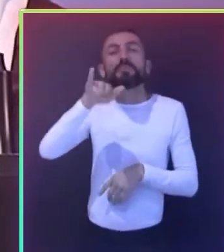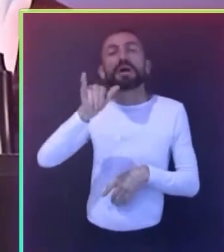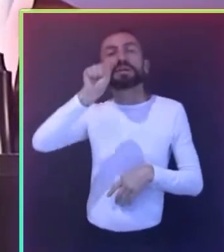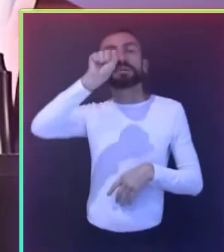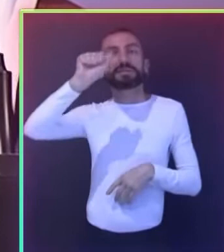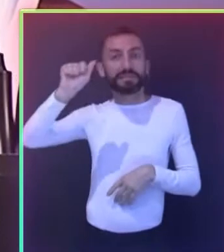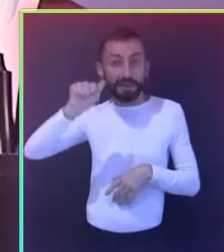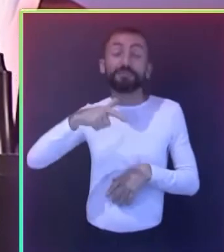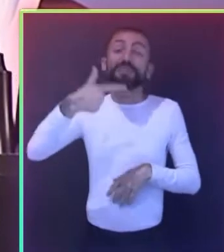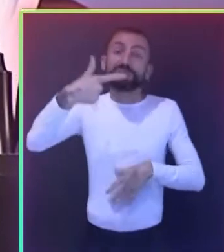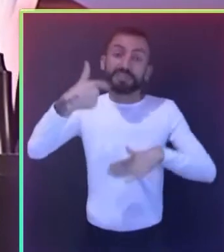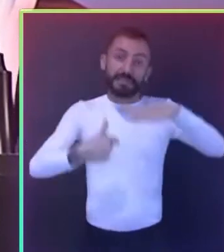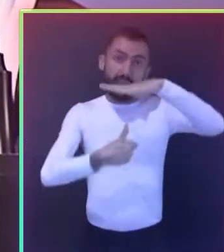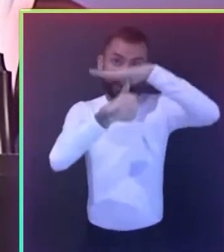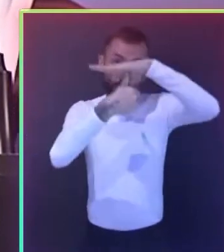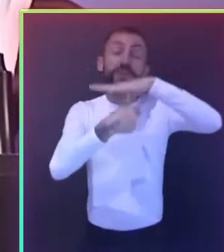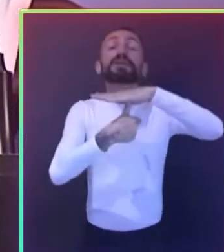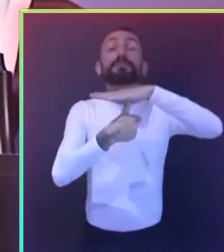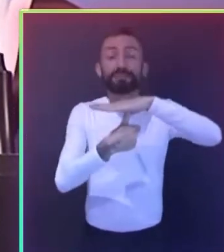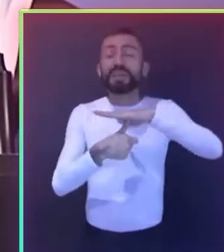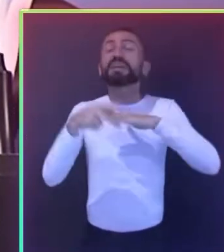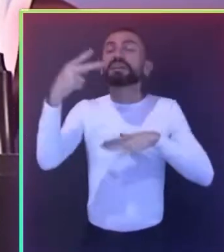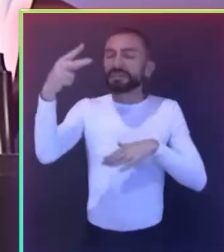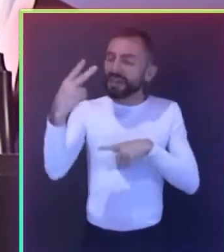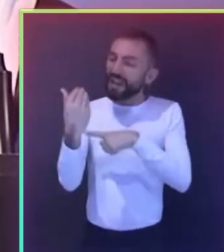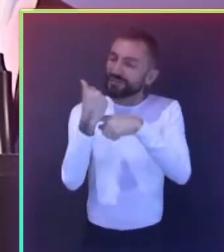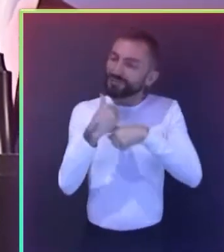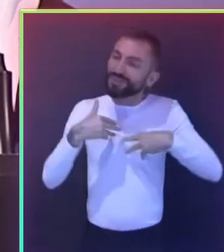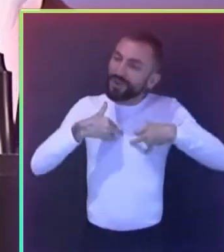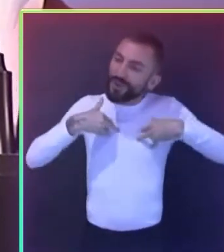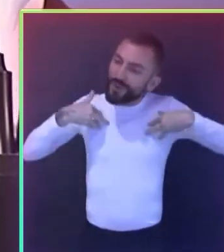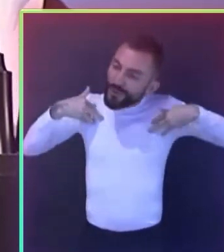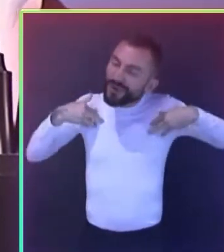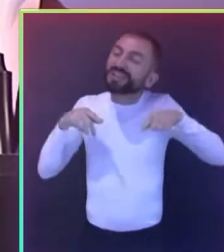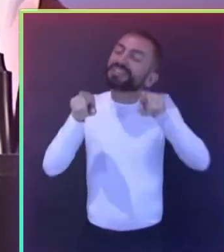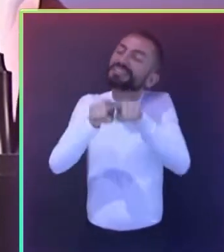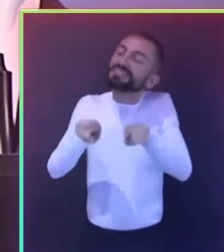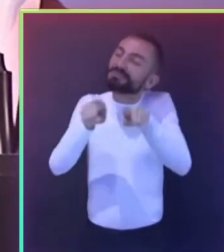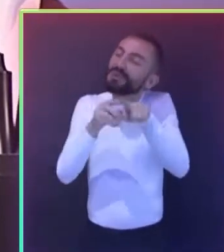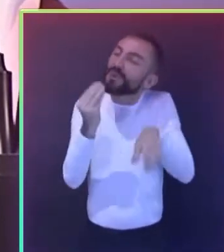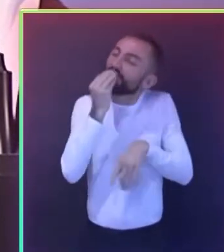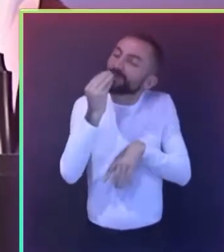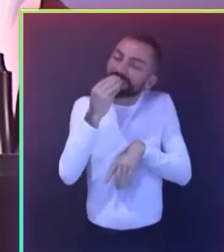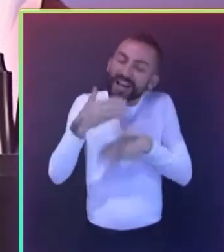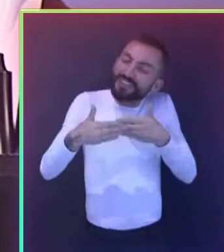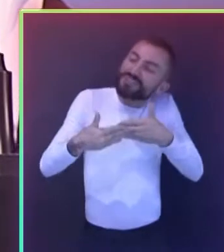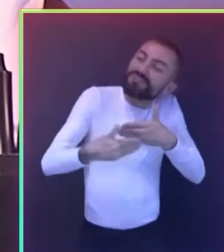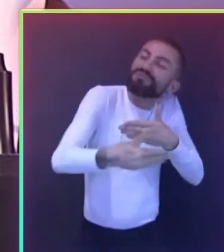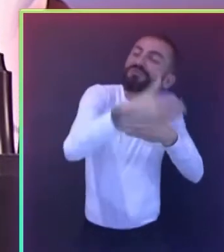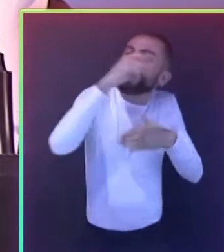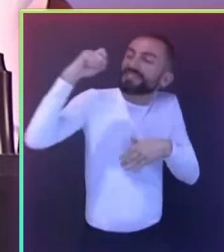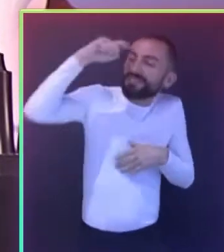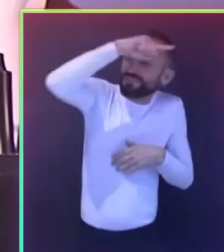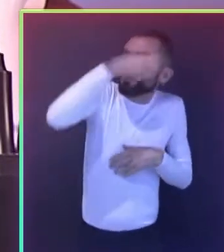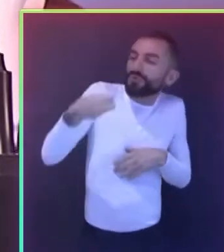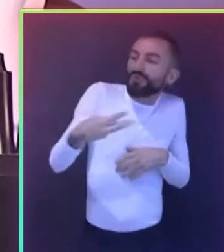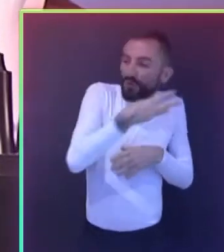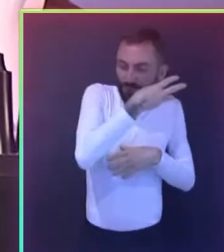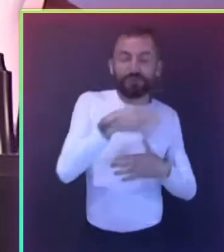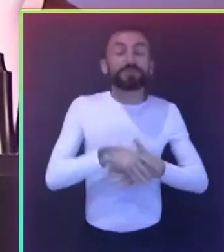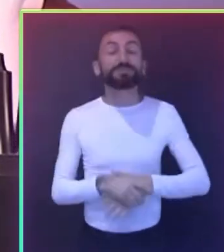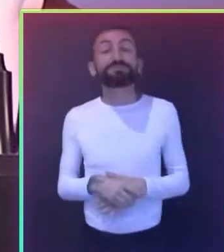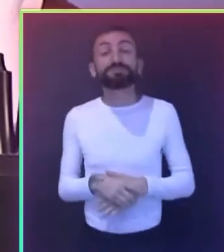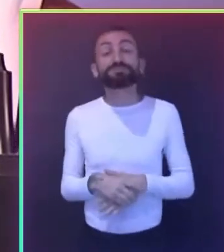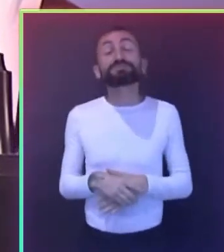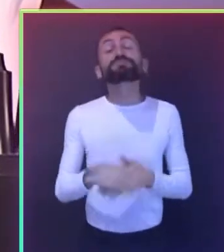Maysa Furlan vice-reitora que me dá a honra e oportunidade de enfrentar comigo esse novo desafio